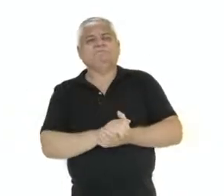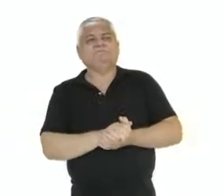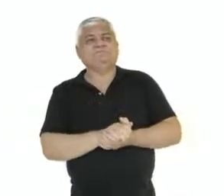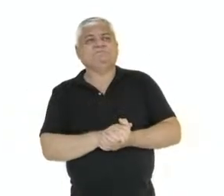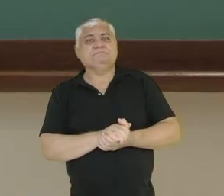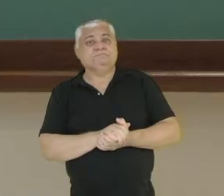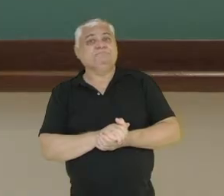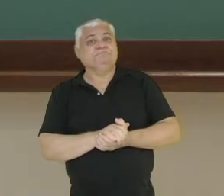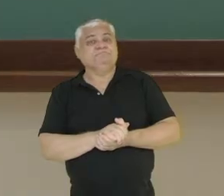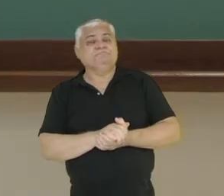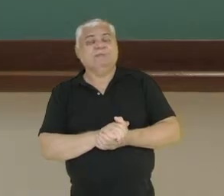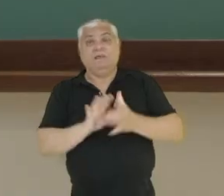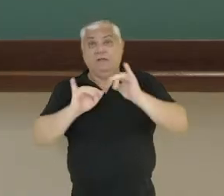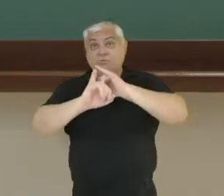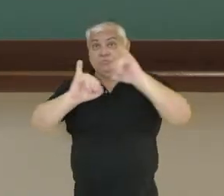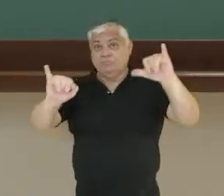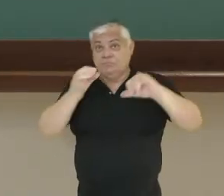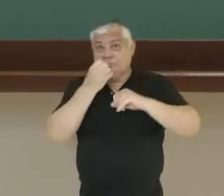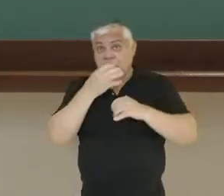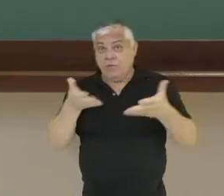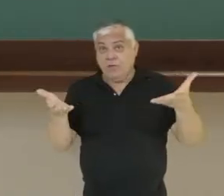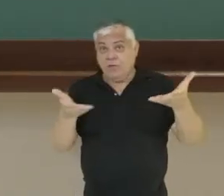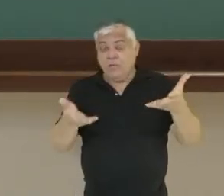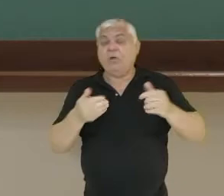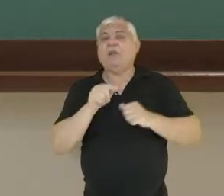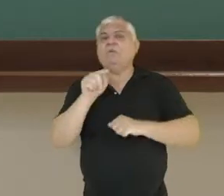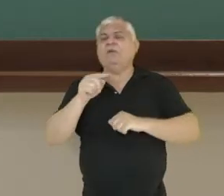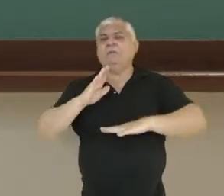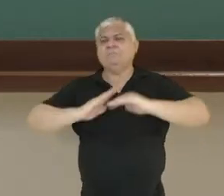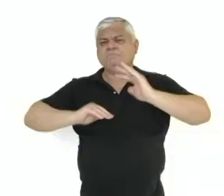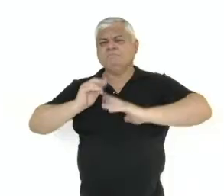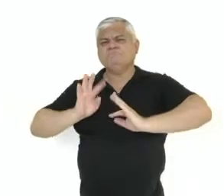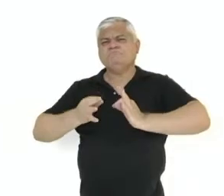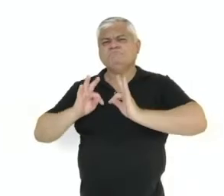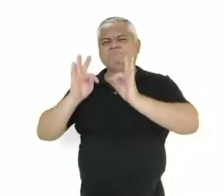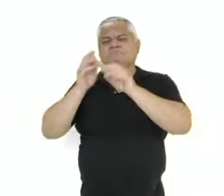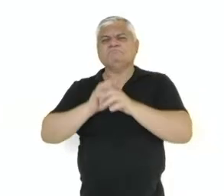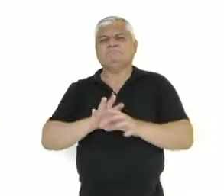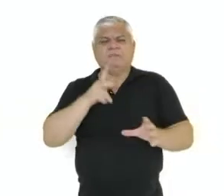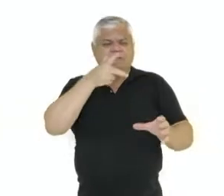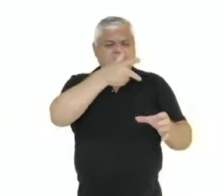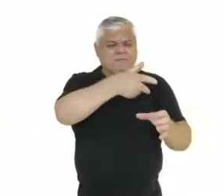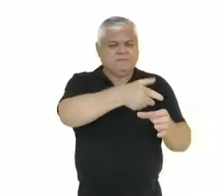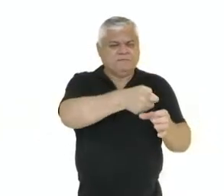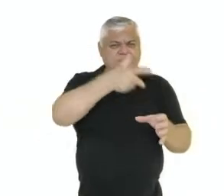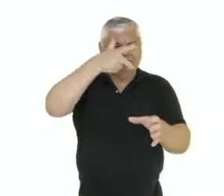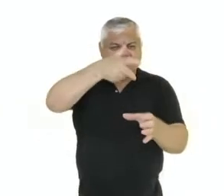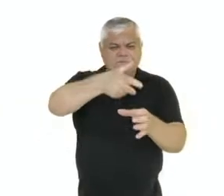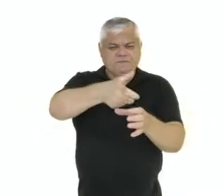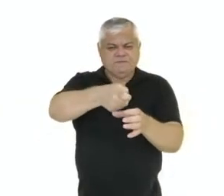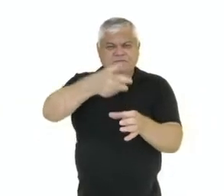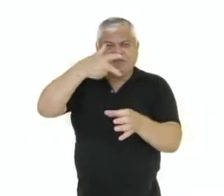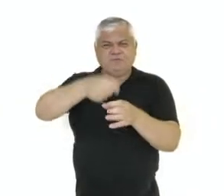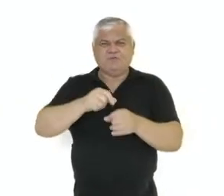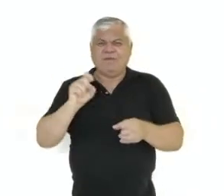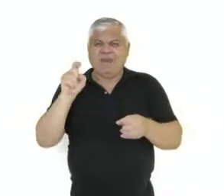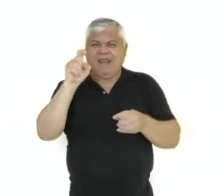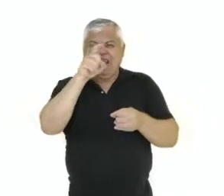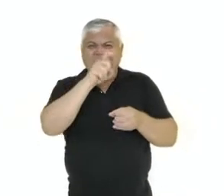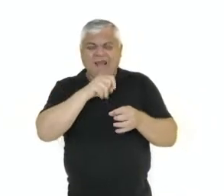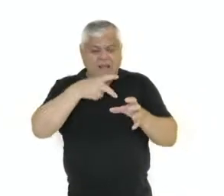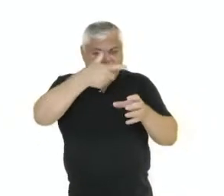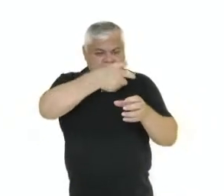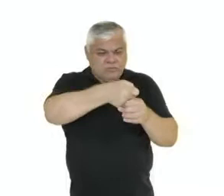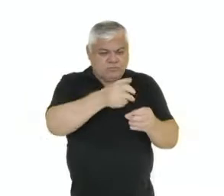boa notícia é que atualmente as técnicas modernas de congelamento de embriões já estão muito mais avançadas